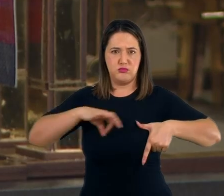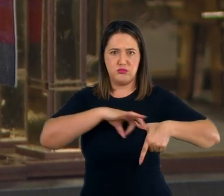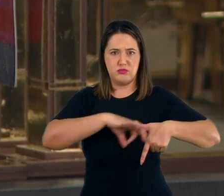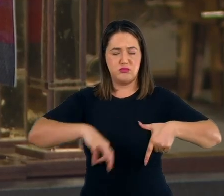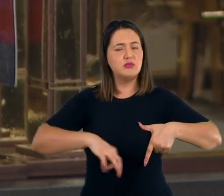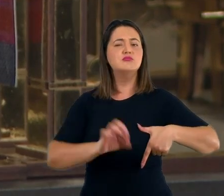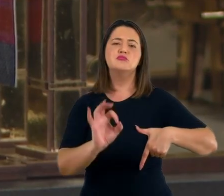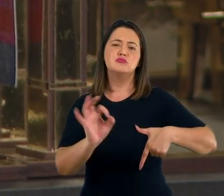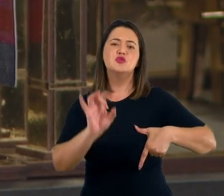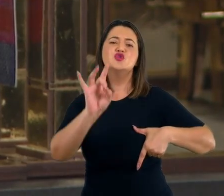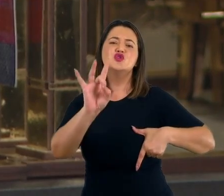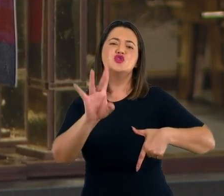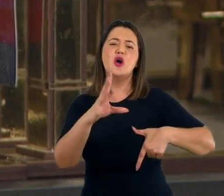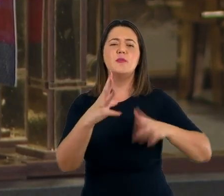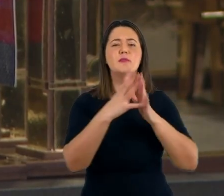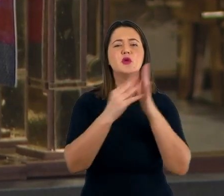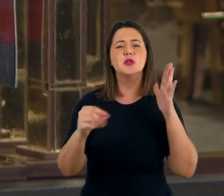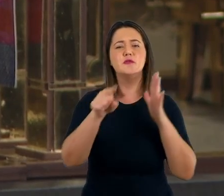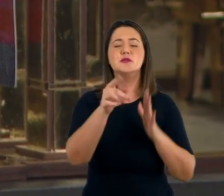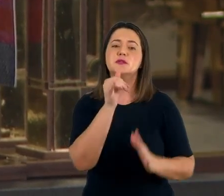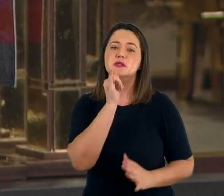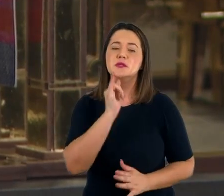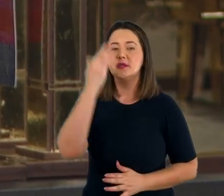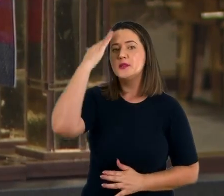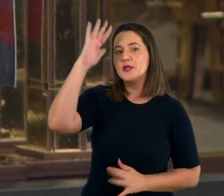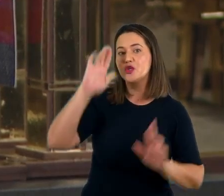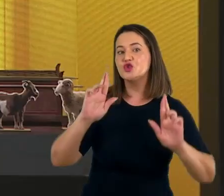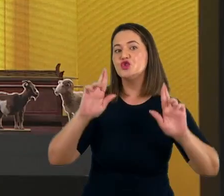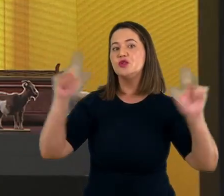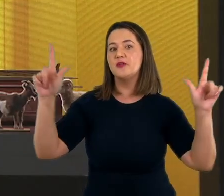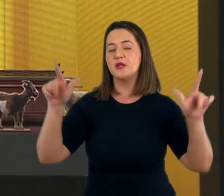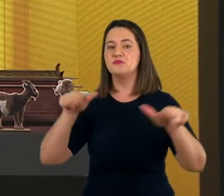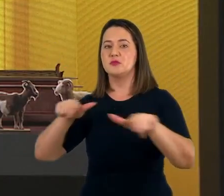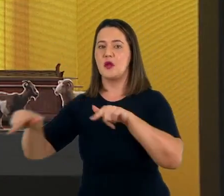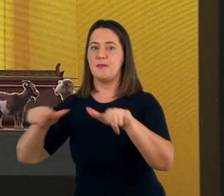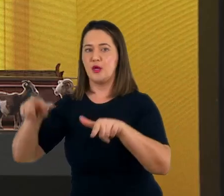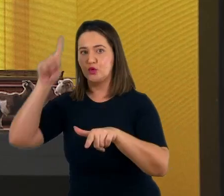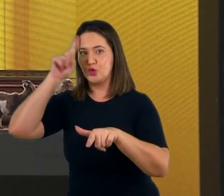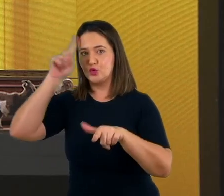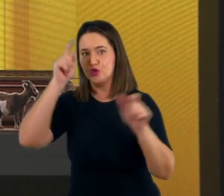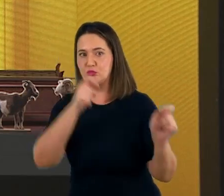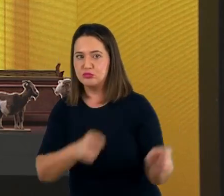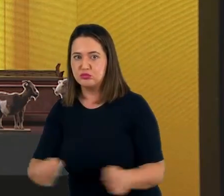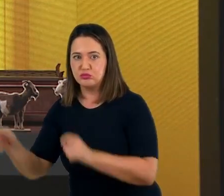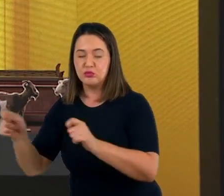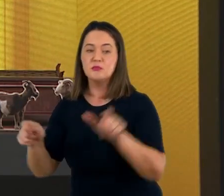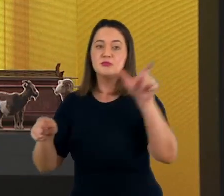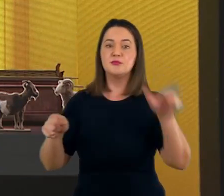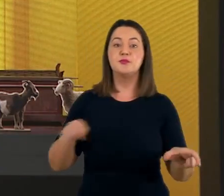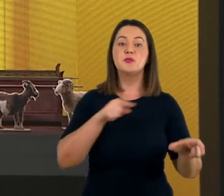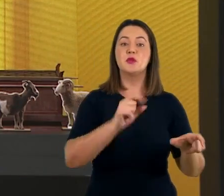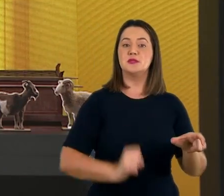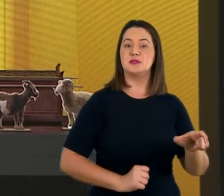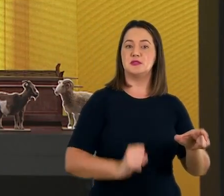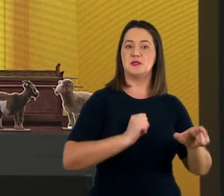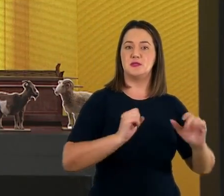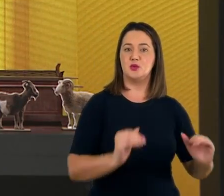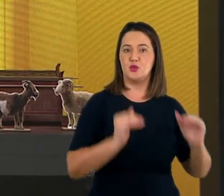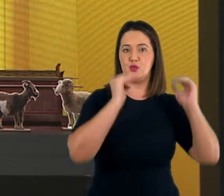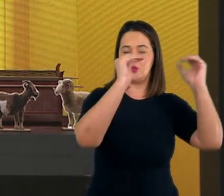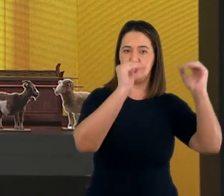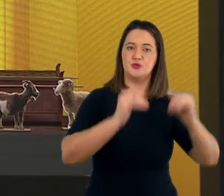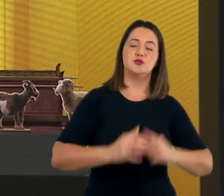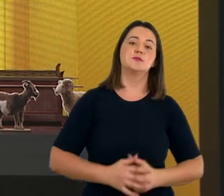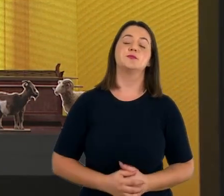esse aparato na vestimenta. Mas nós colocamos aqui apenas para que você veja a diferença entre um sumo sacerdote e um